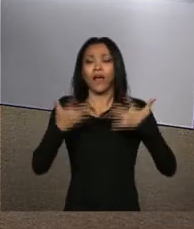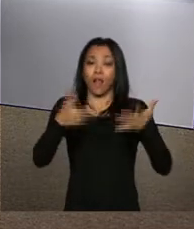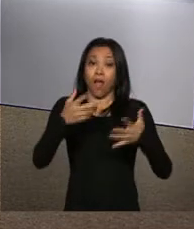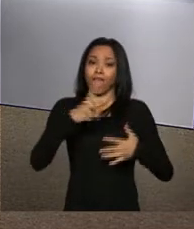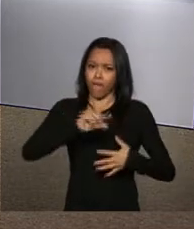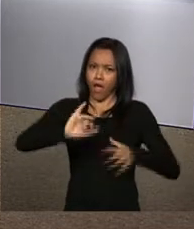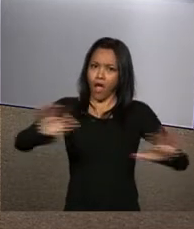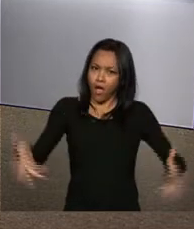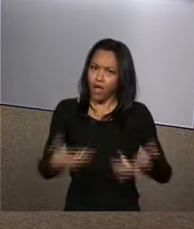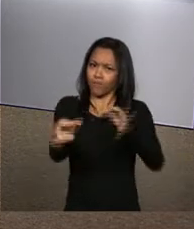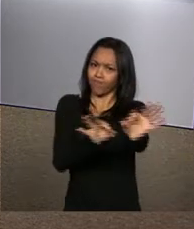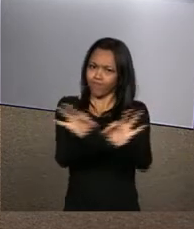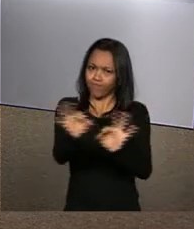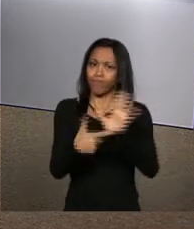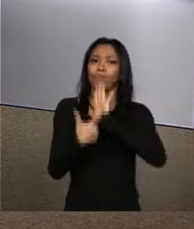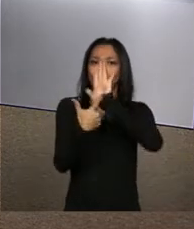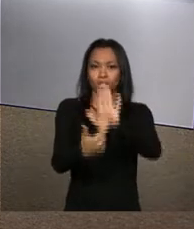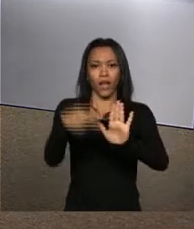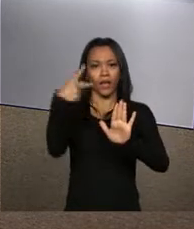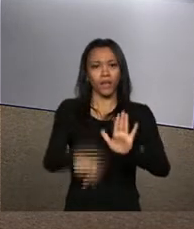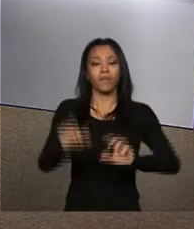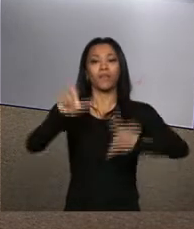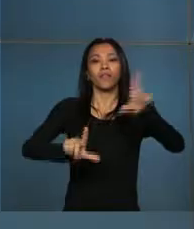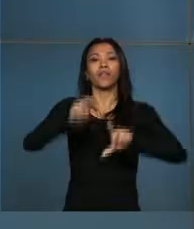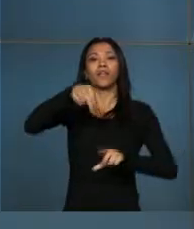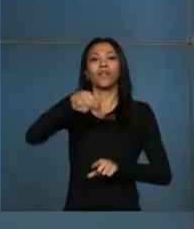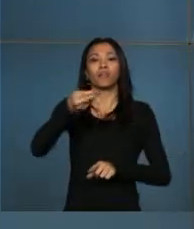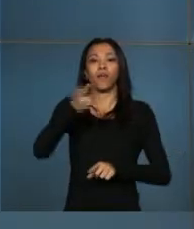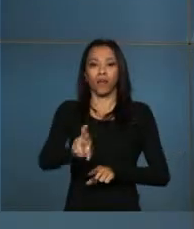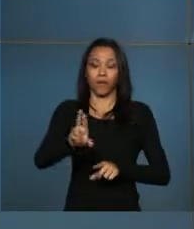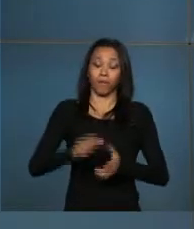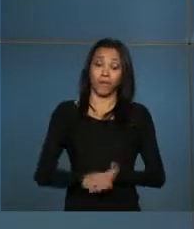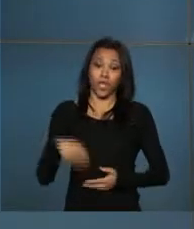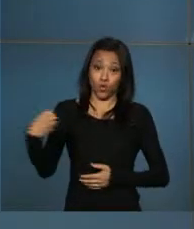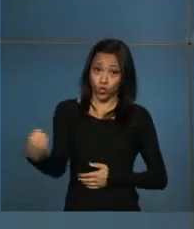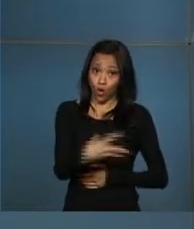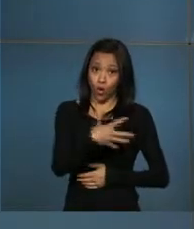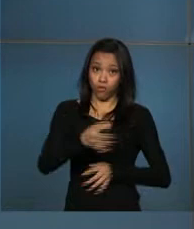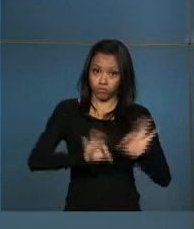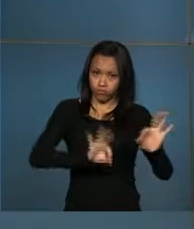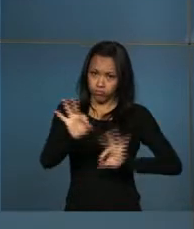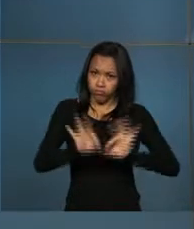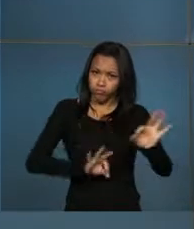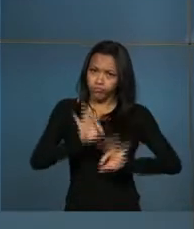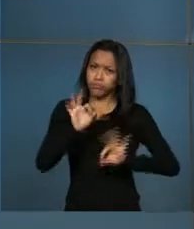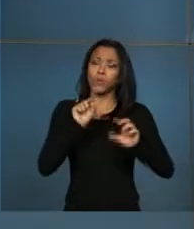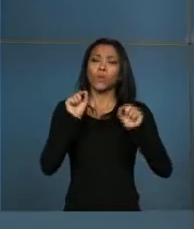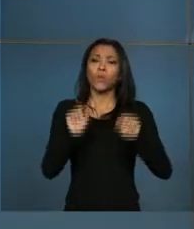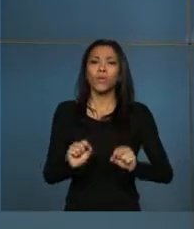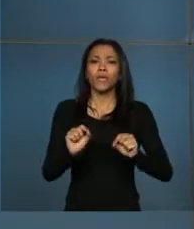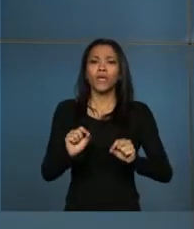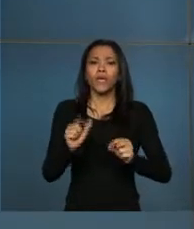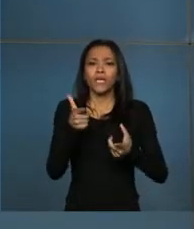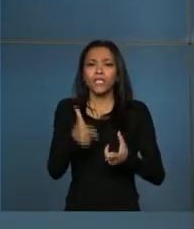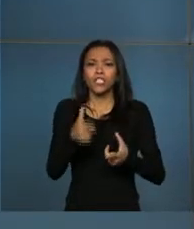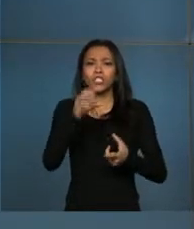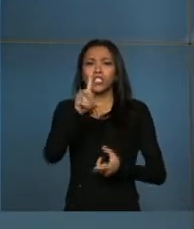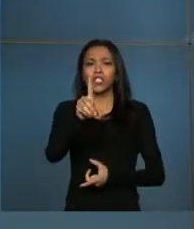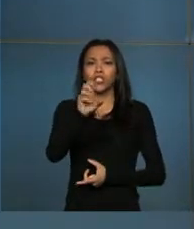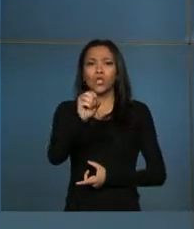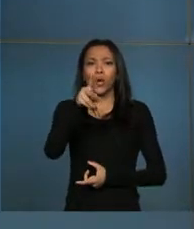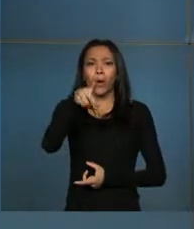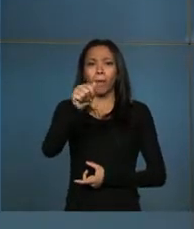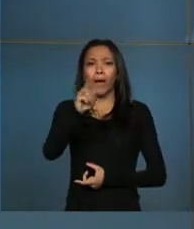cerimônia vai ser transmitida ao vivo aqui pela NBR. E as novas instalações do Laboratório Brasileiro de Controle de Dopagem já